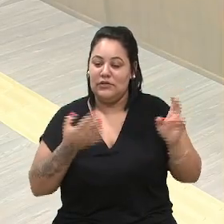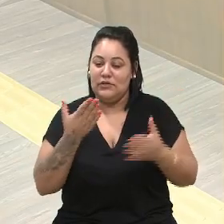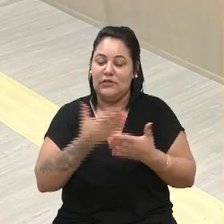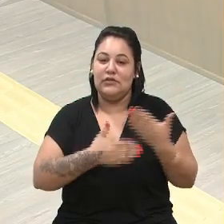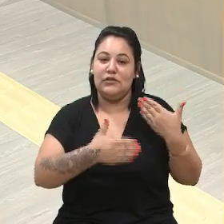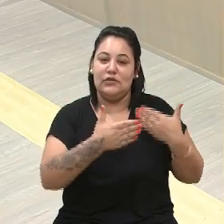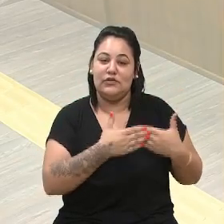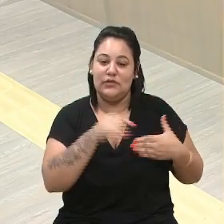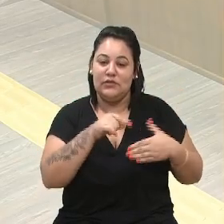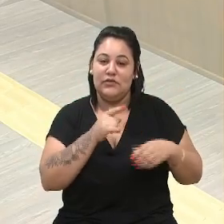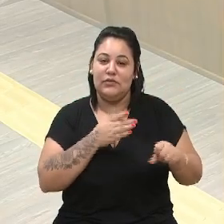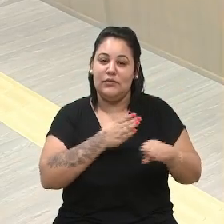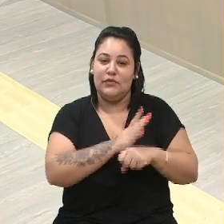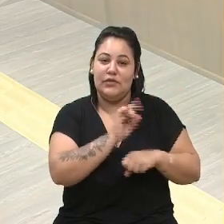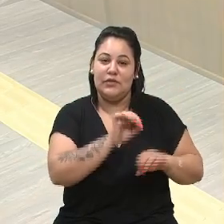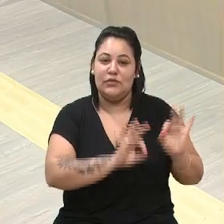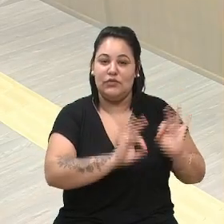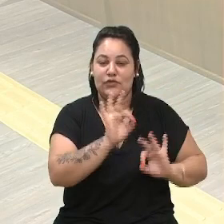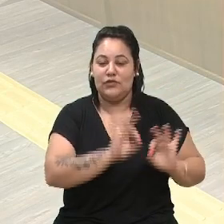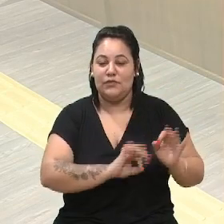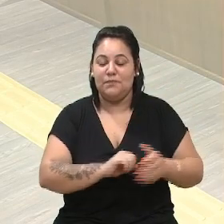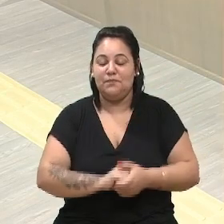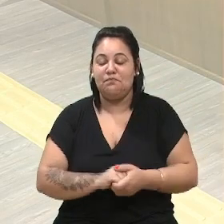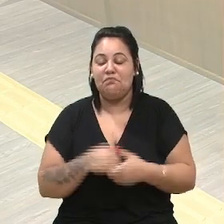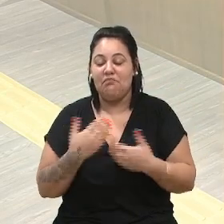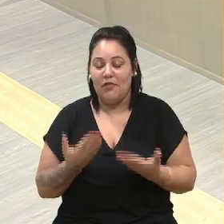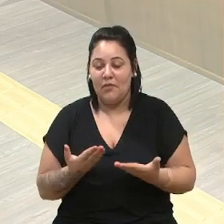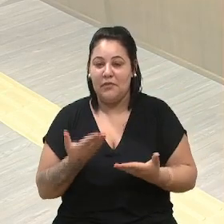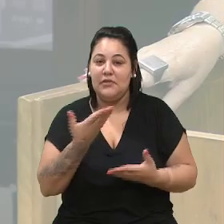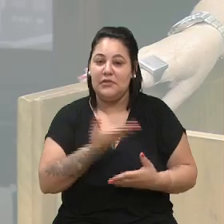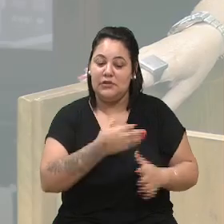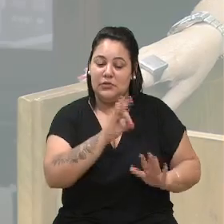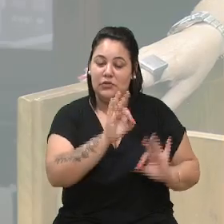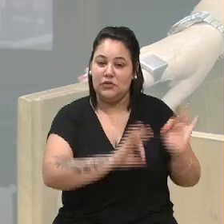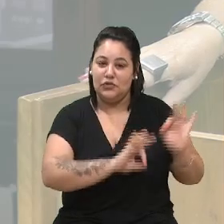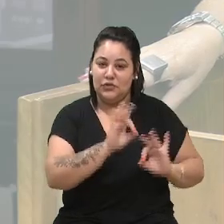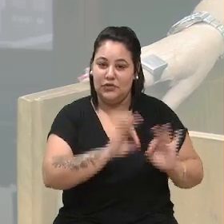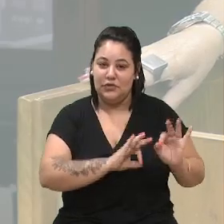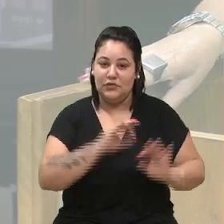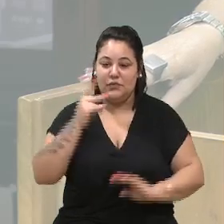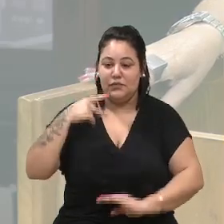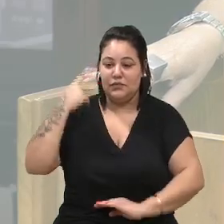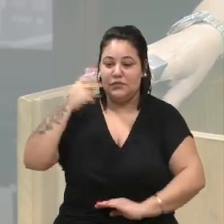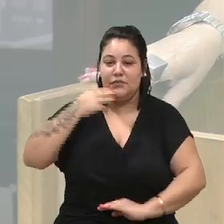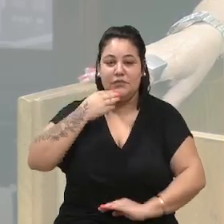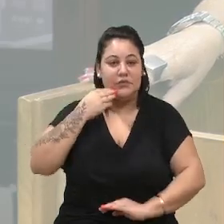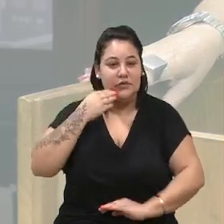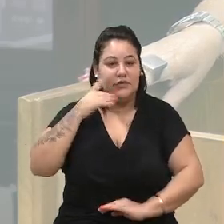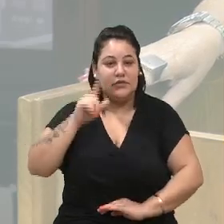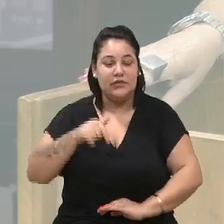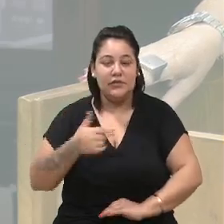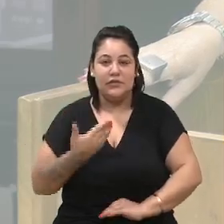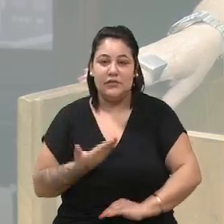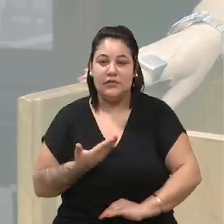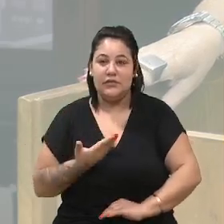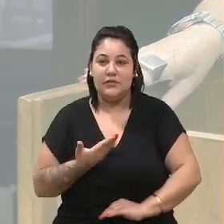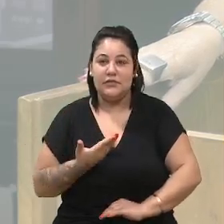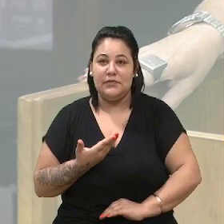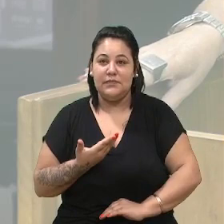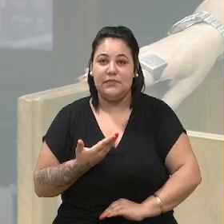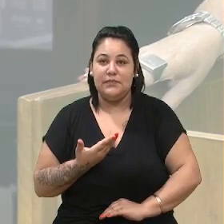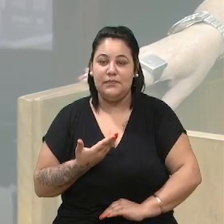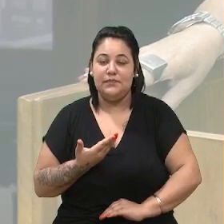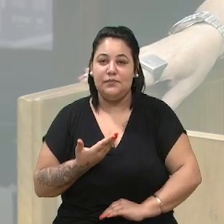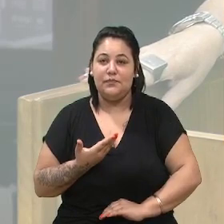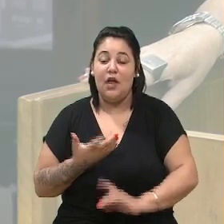aqui aprovarão esse projeto. Esse projeto, vereadora Marisol, foi fruto do debate